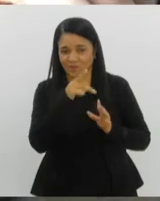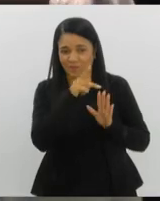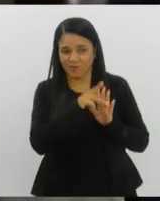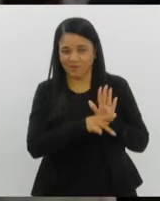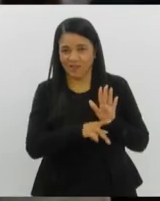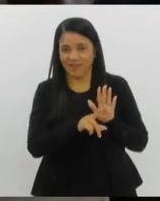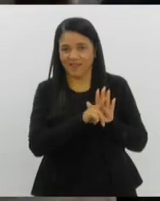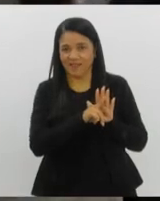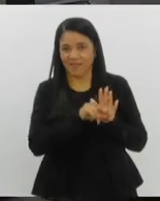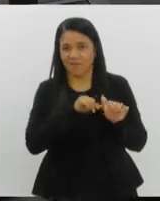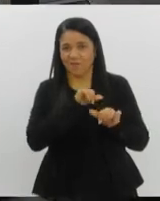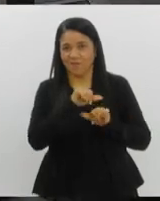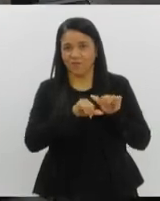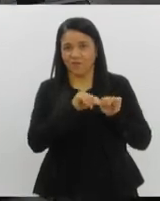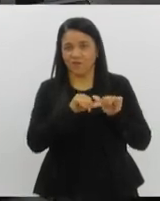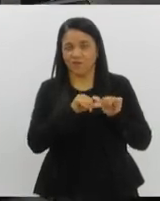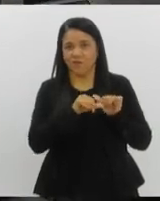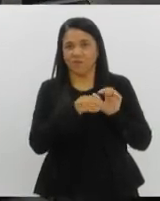parecer.